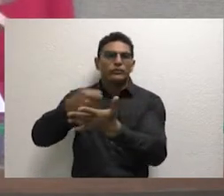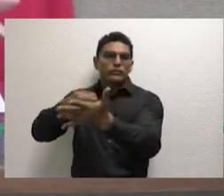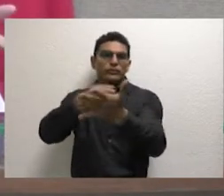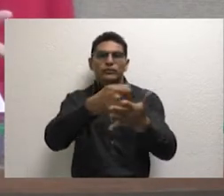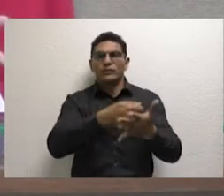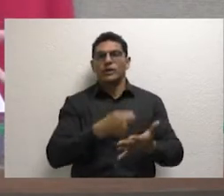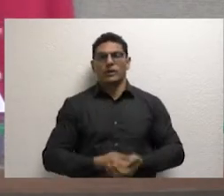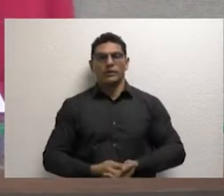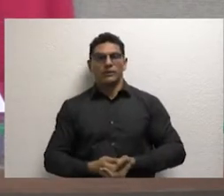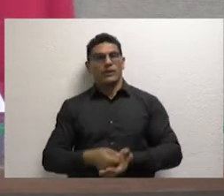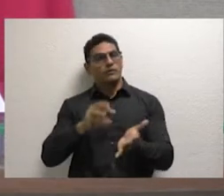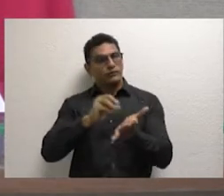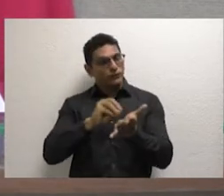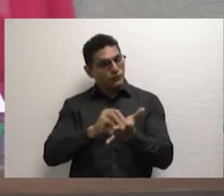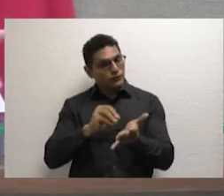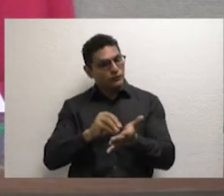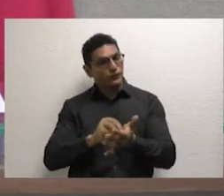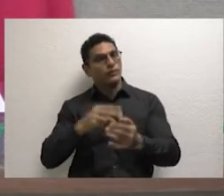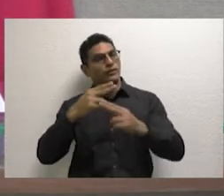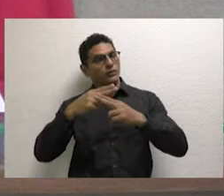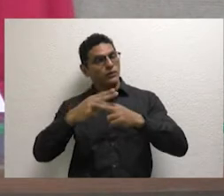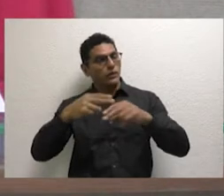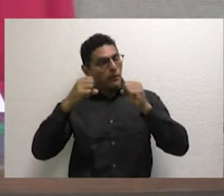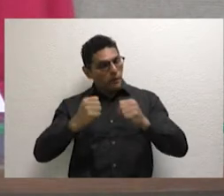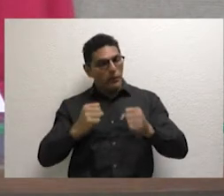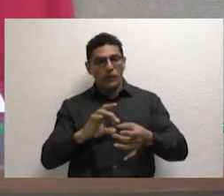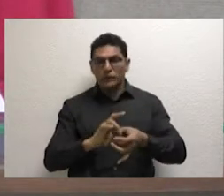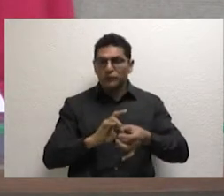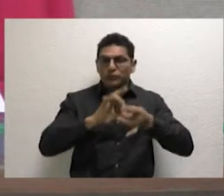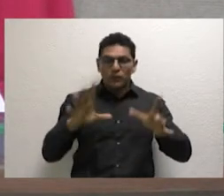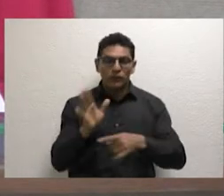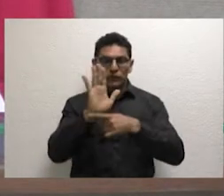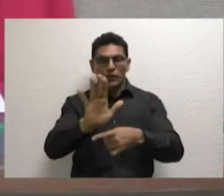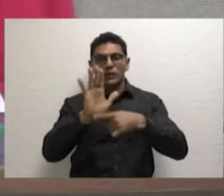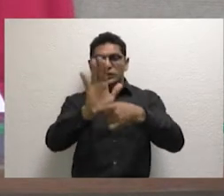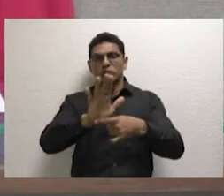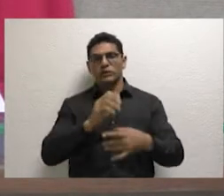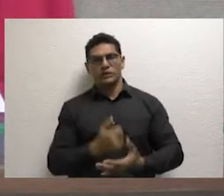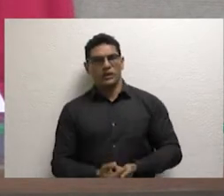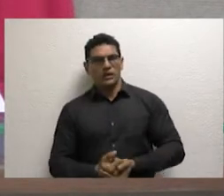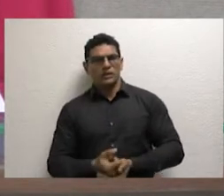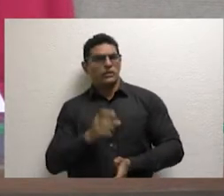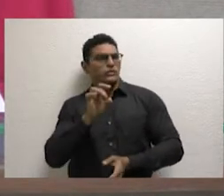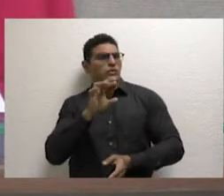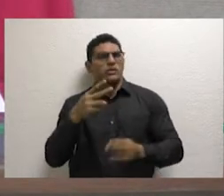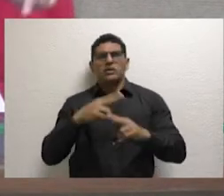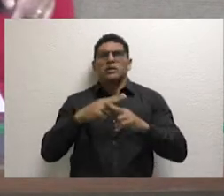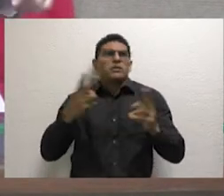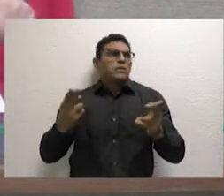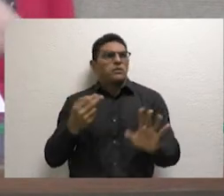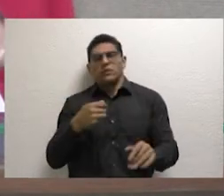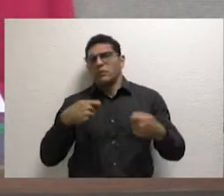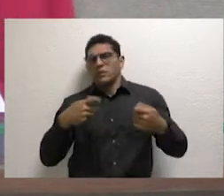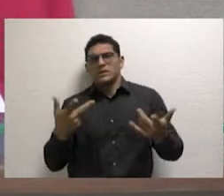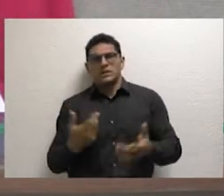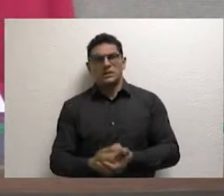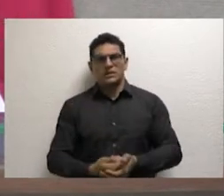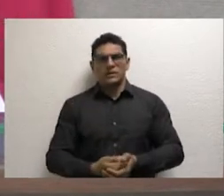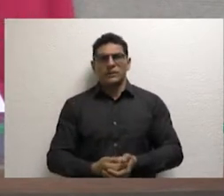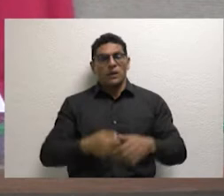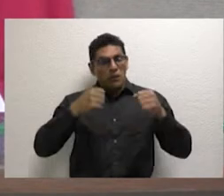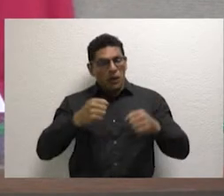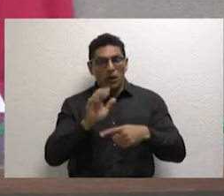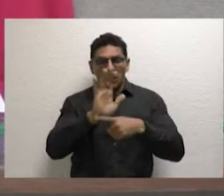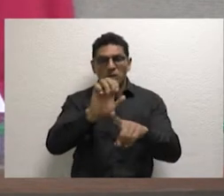expandido para outros bancos que possam prestar serviço, bancos que não sejam oficiais, bancos que estejam lá servindo à sociedade,